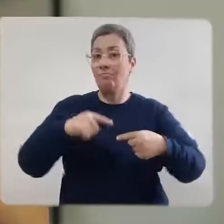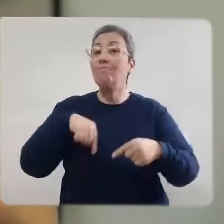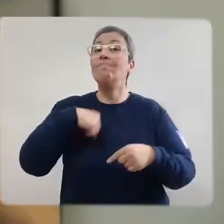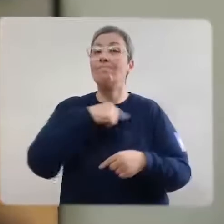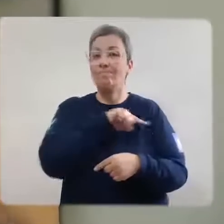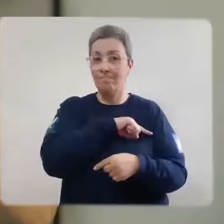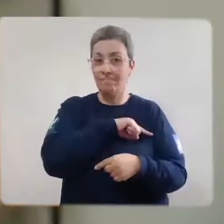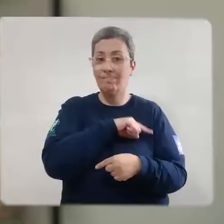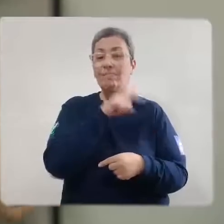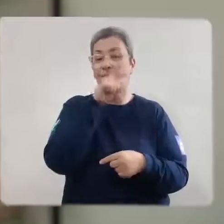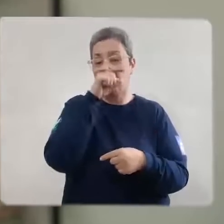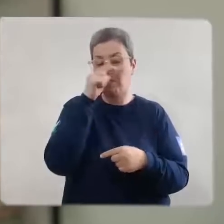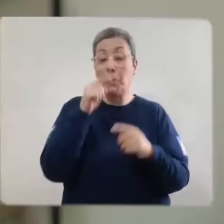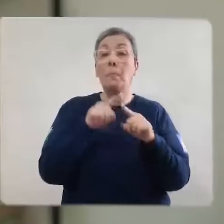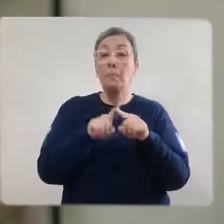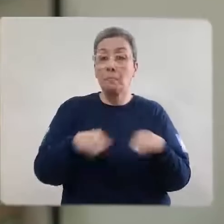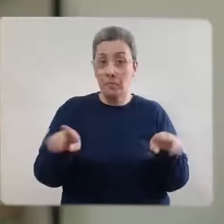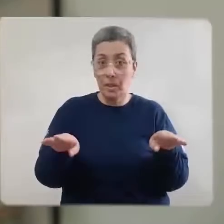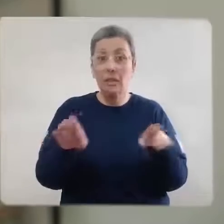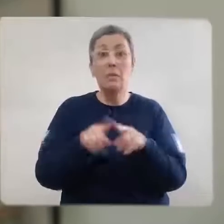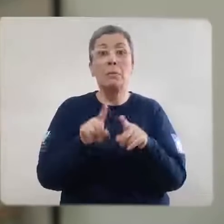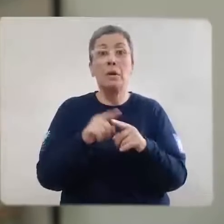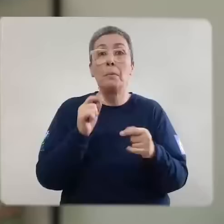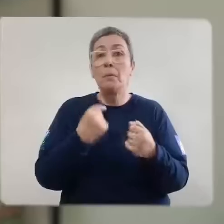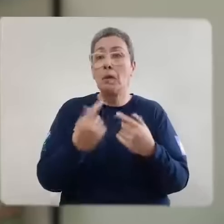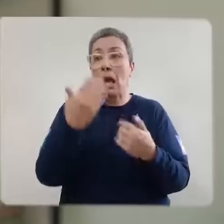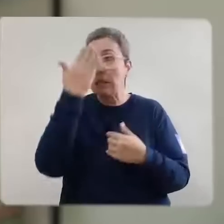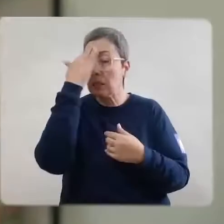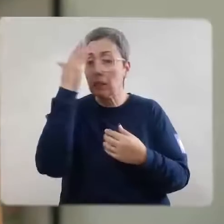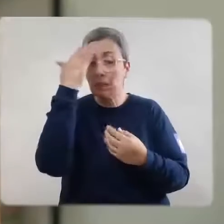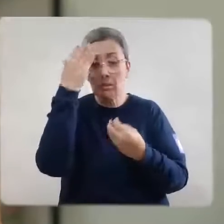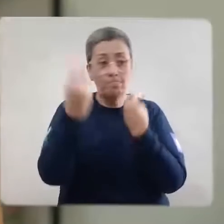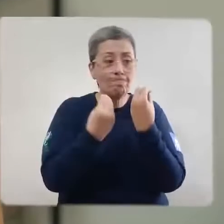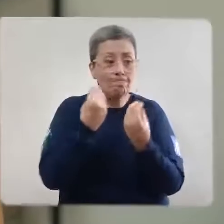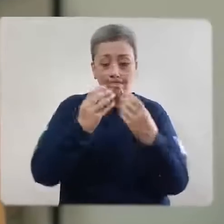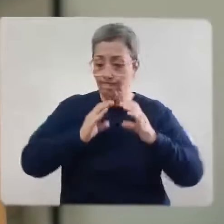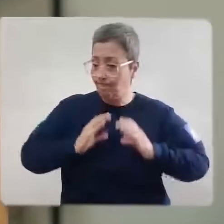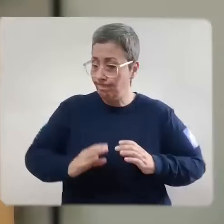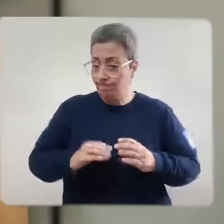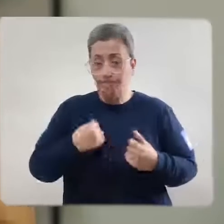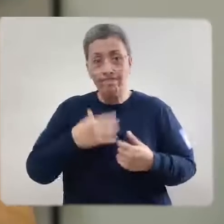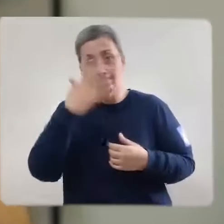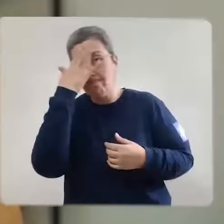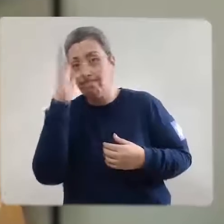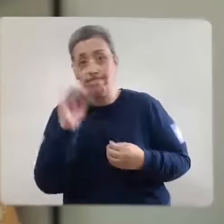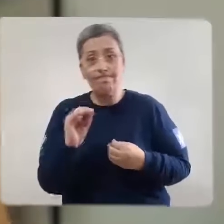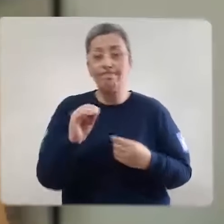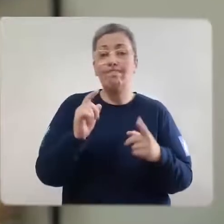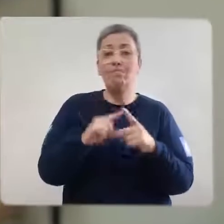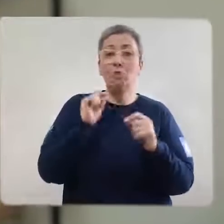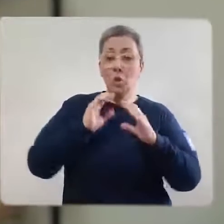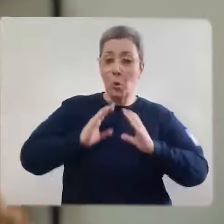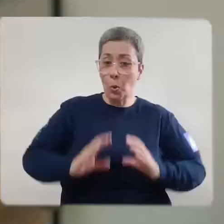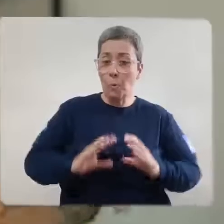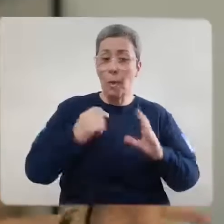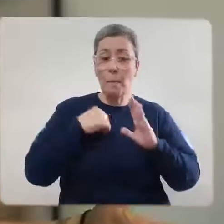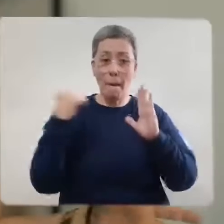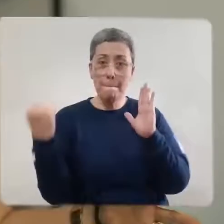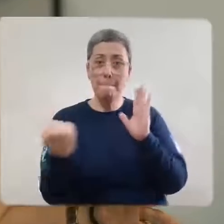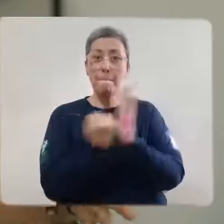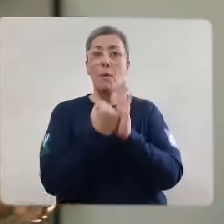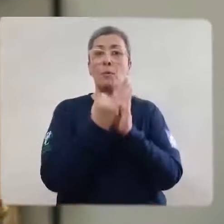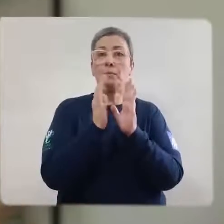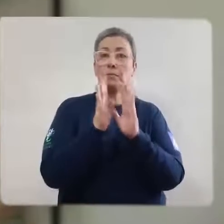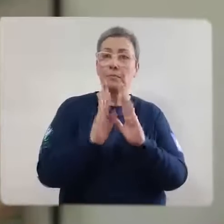desafio para nós e para a criança também, porque às vezes ela não é compreendida pelo seu comportamento. O seu comportamento